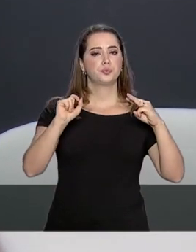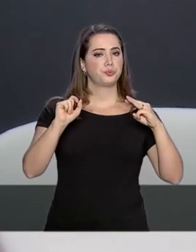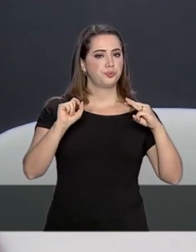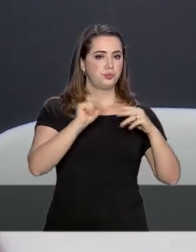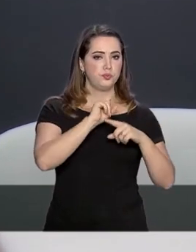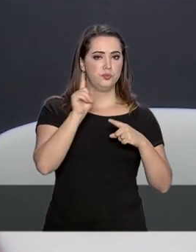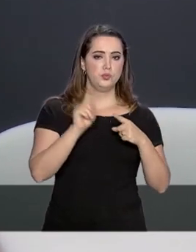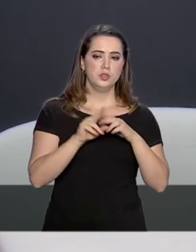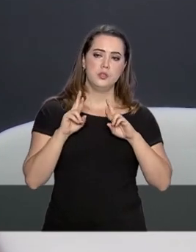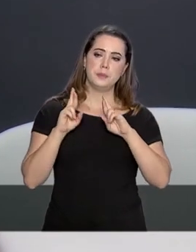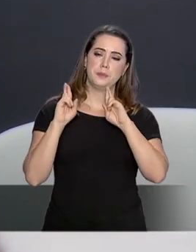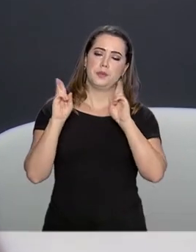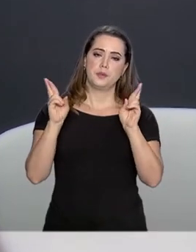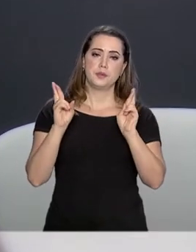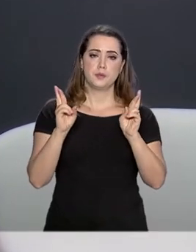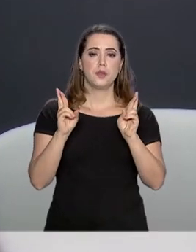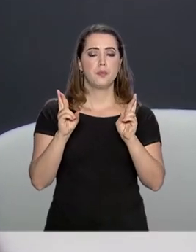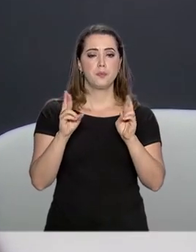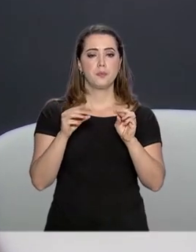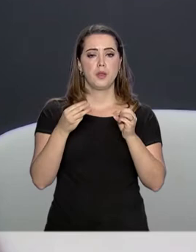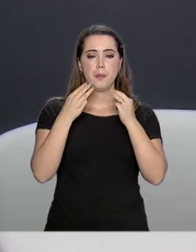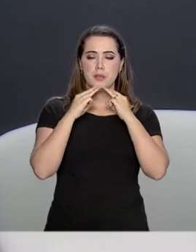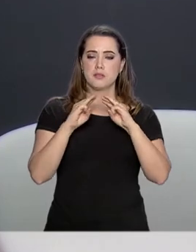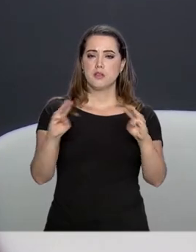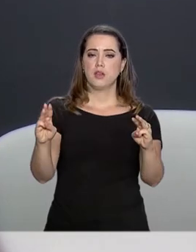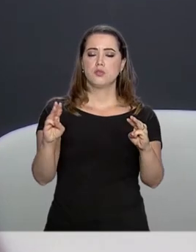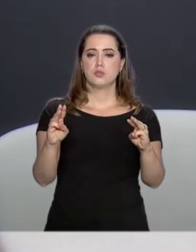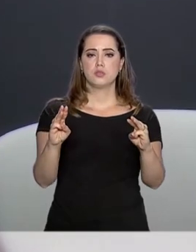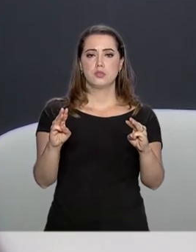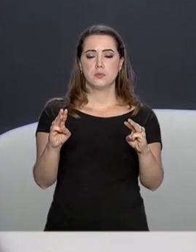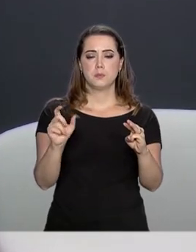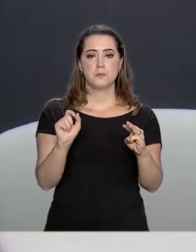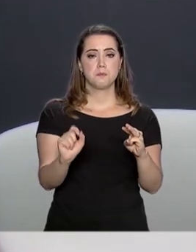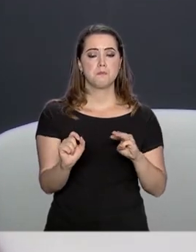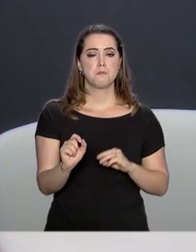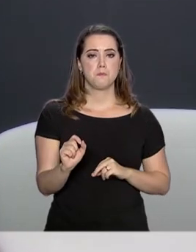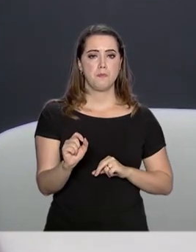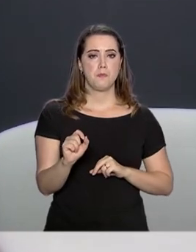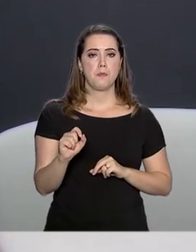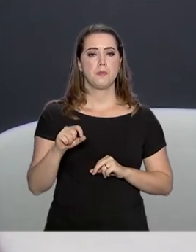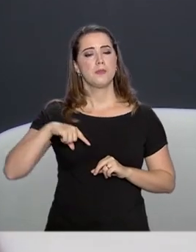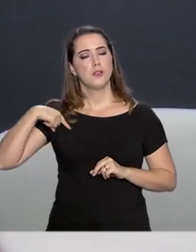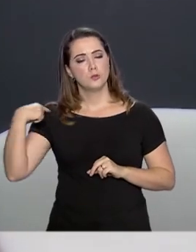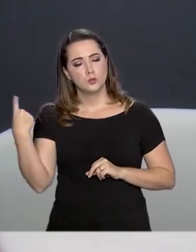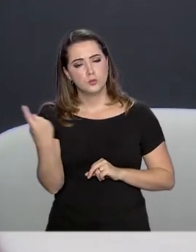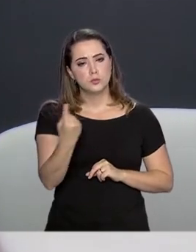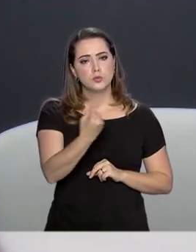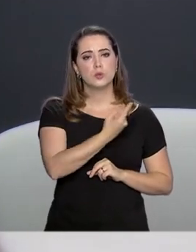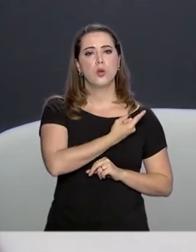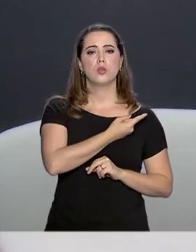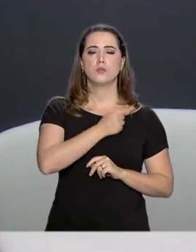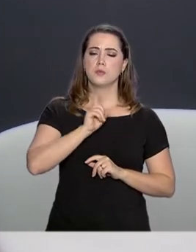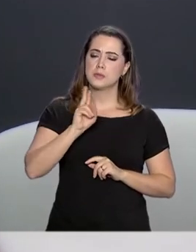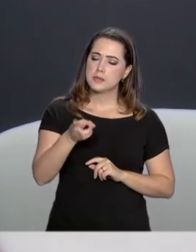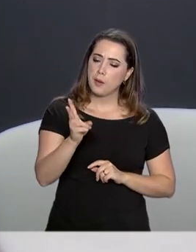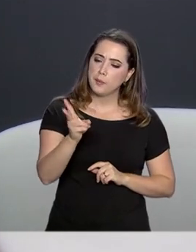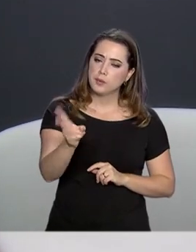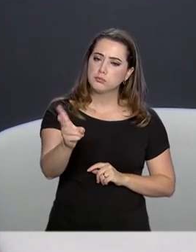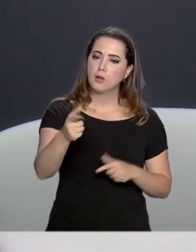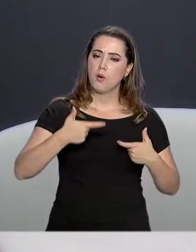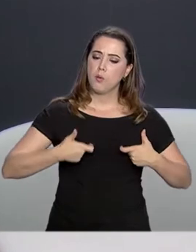esperança, uma mensagem de que nós vamos, numa luta constante,